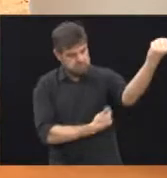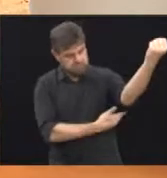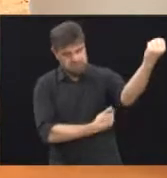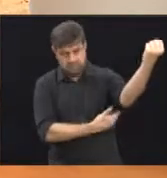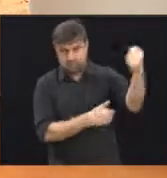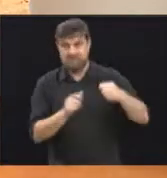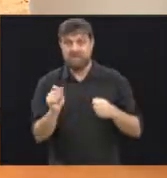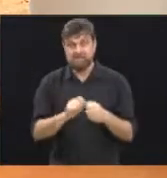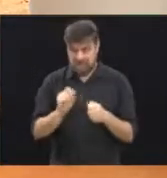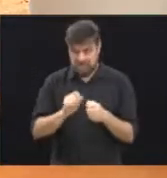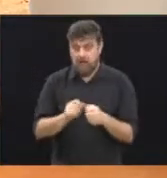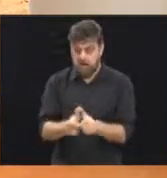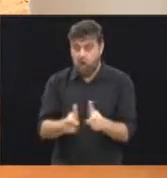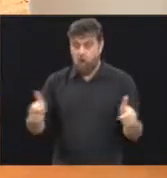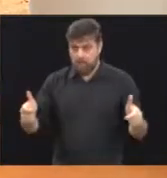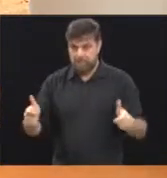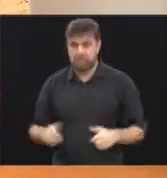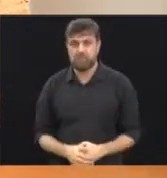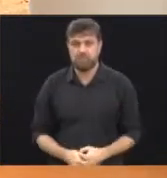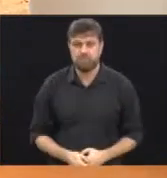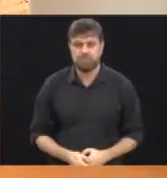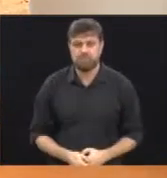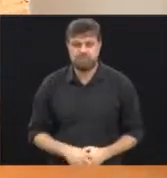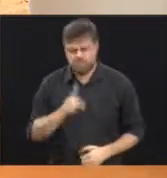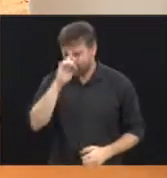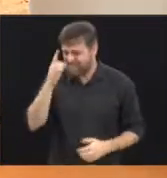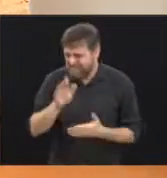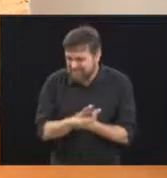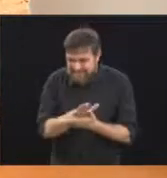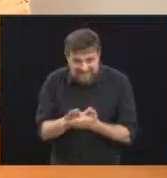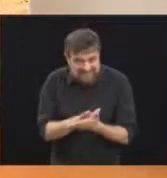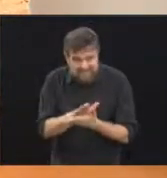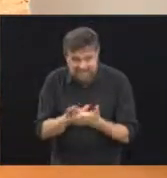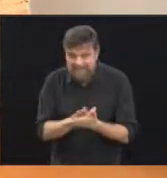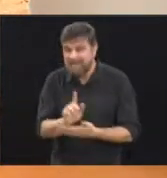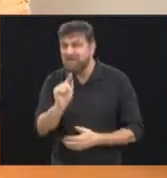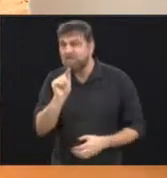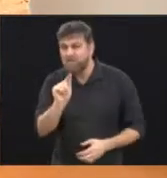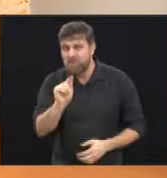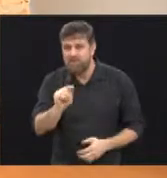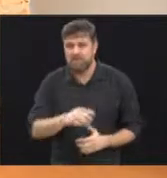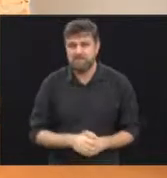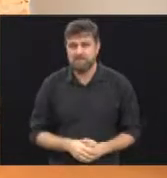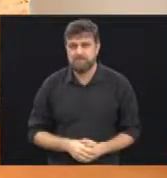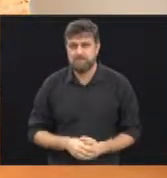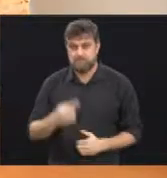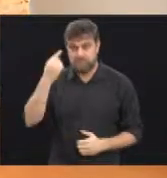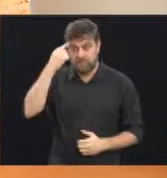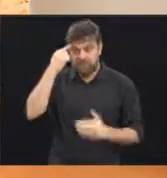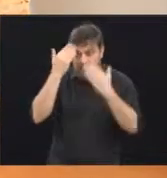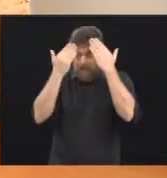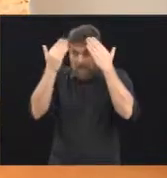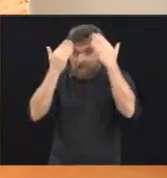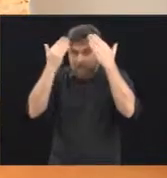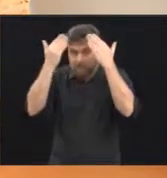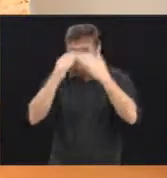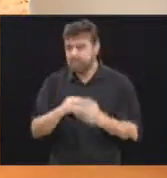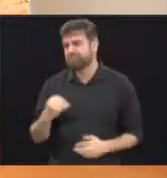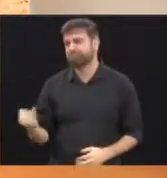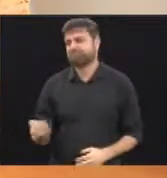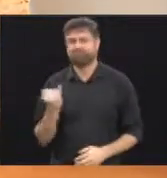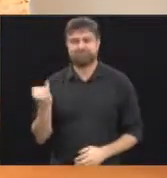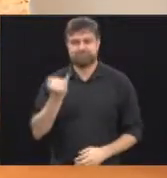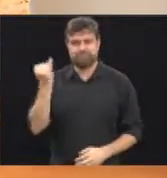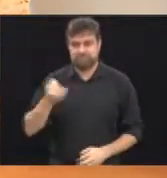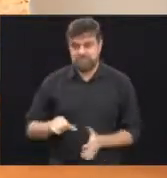cirurgias bariátricas, né? E sem dúvida, o aspecto psicológico do paciente é muito grande.